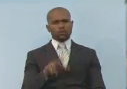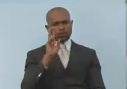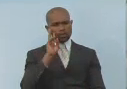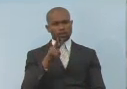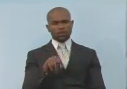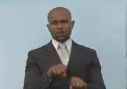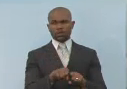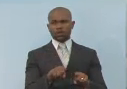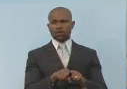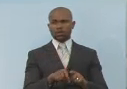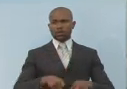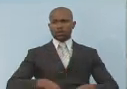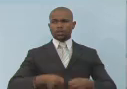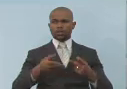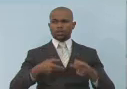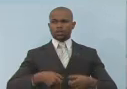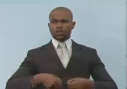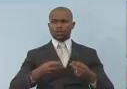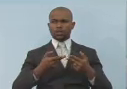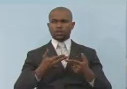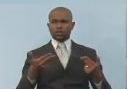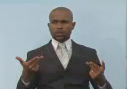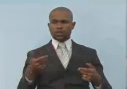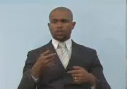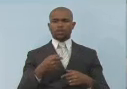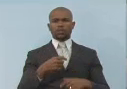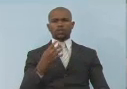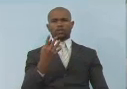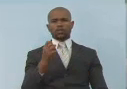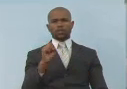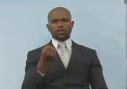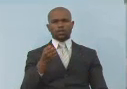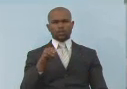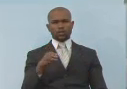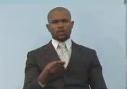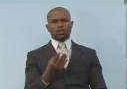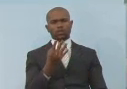o gasto, o orçamento seria